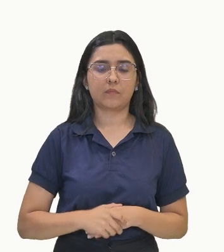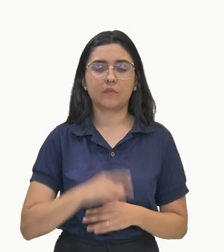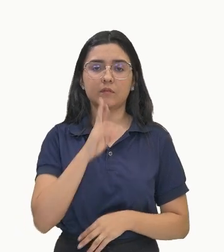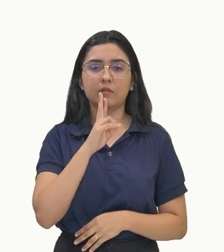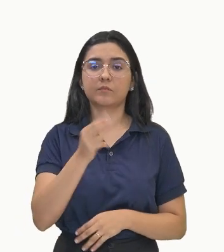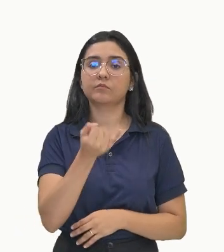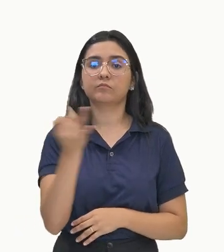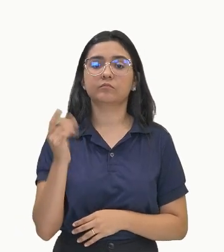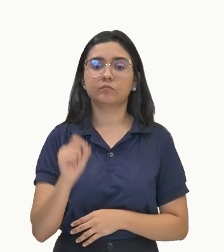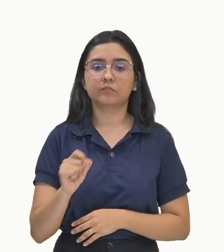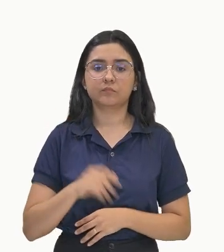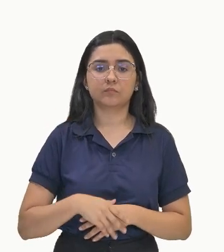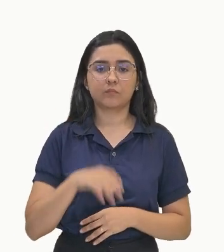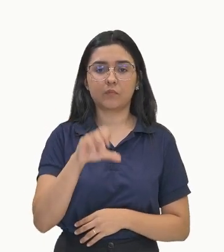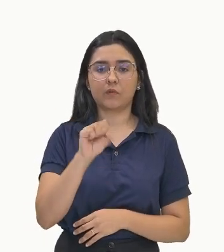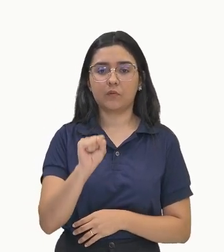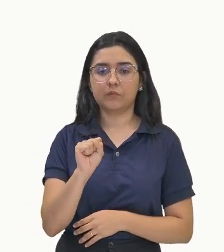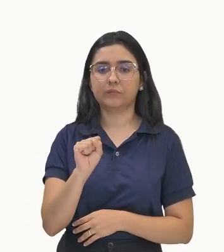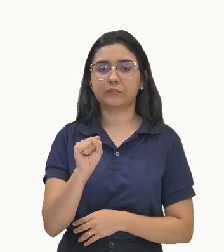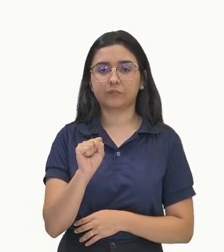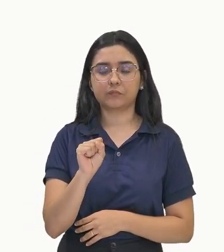dar o quê? 8.